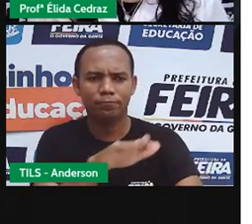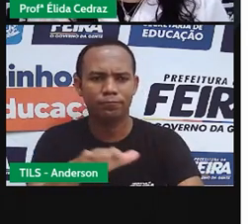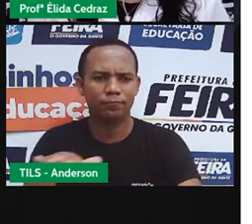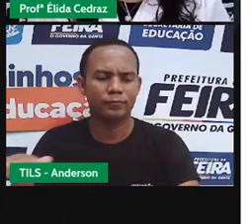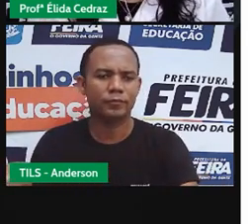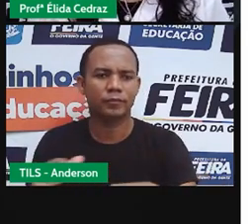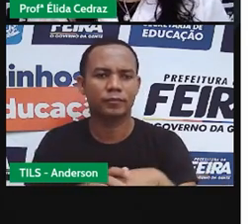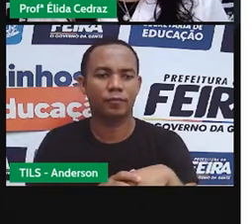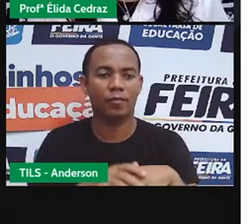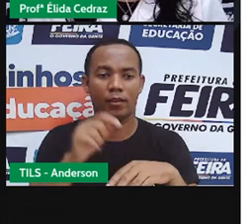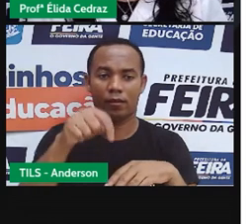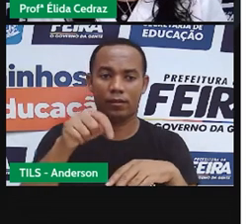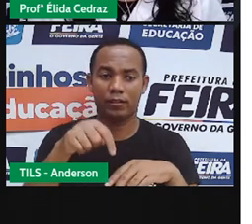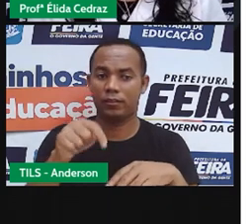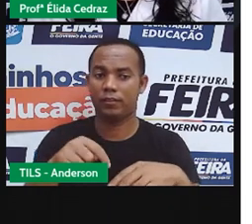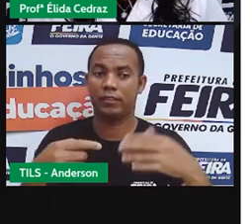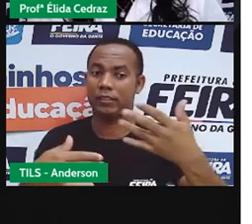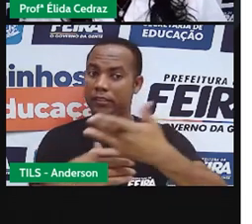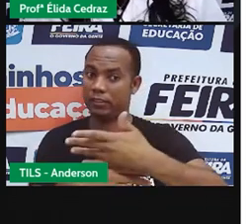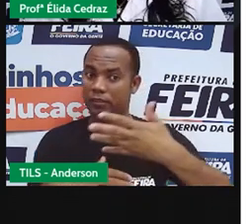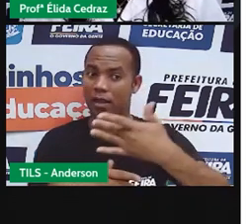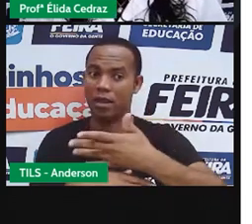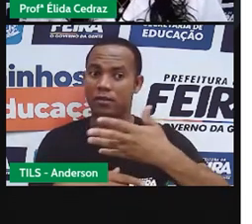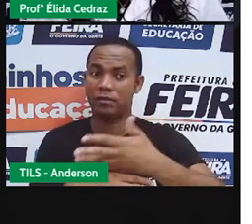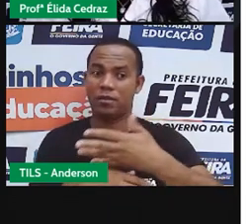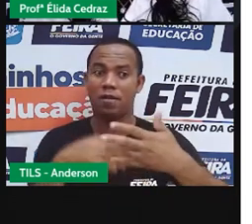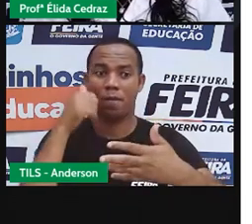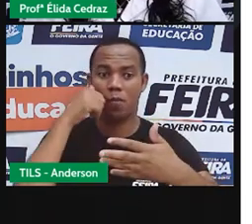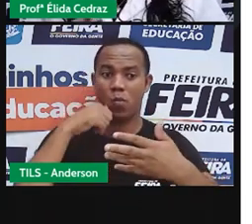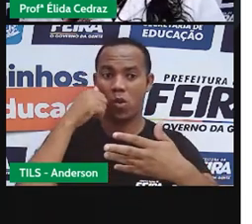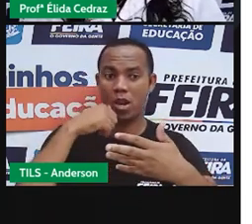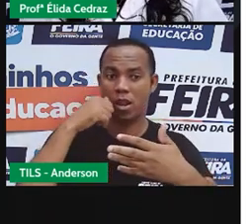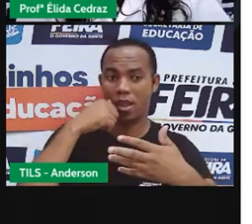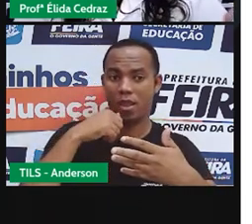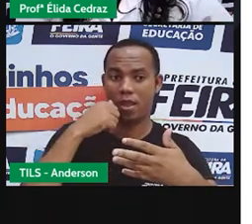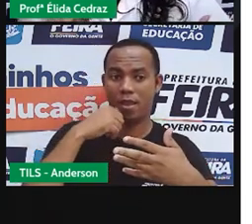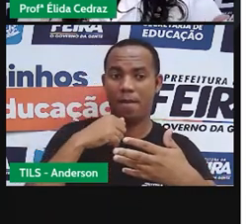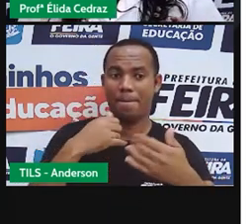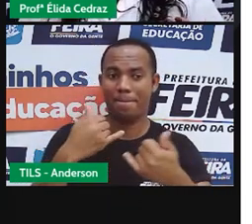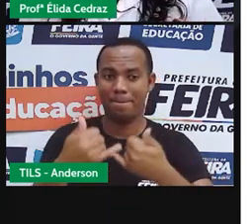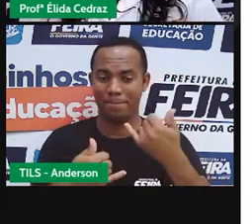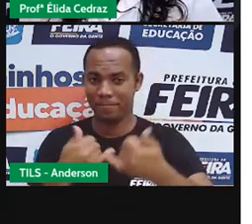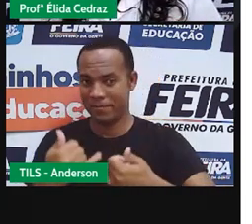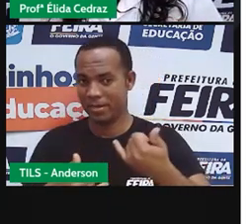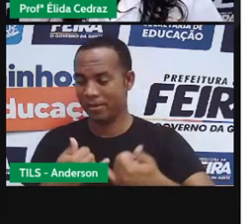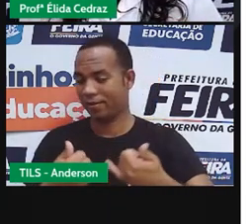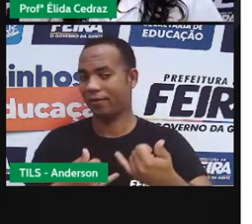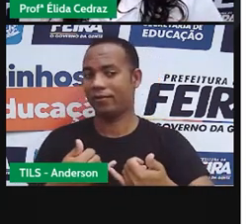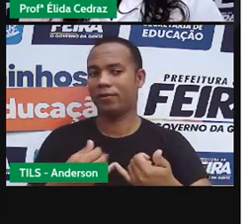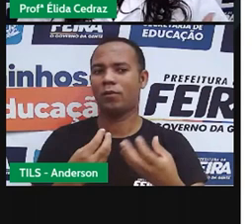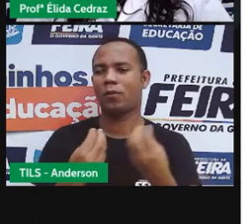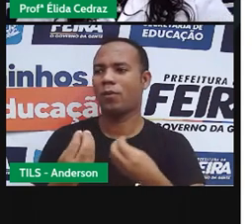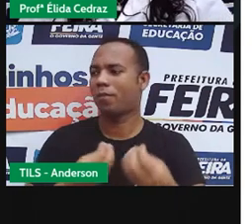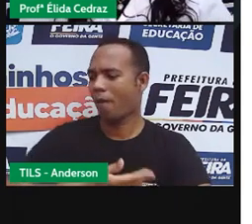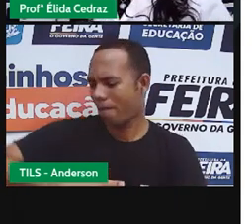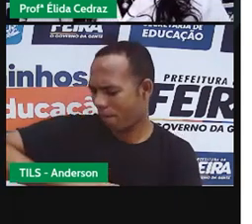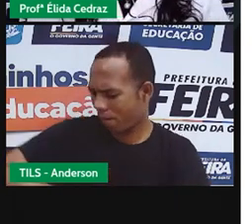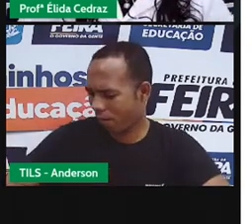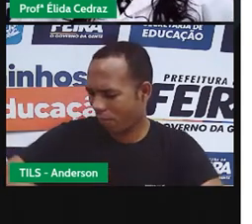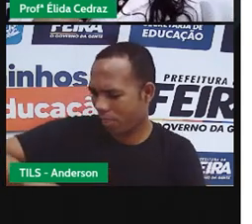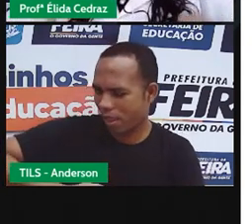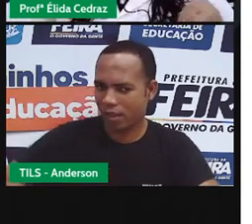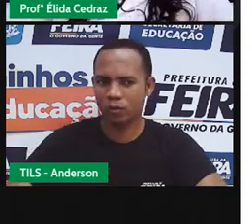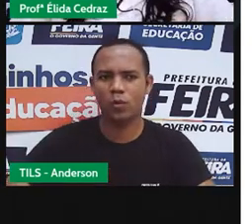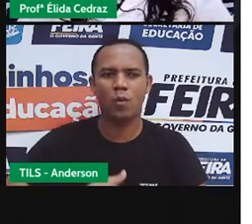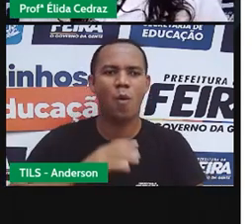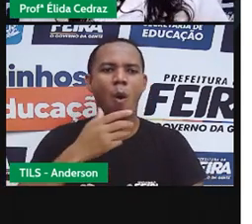indígena. Aqui na cidade, Anderson, as meninas brincam de boneca imitando as mães. Né? Menino